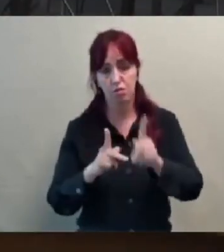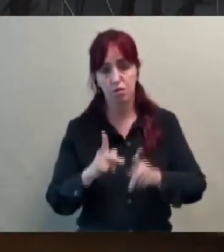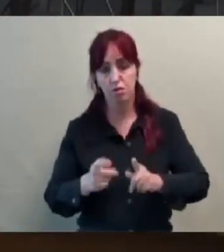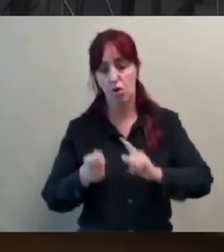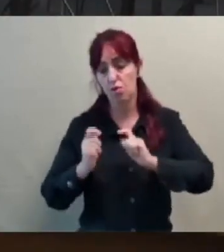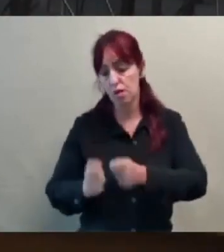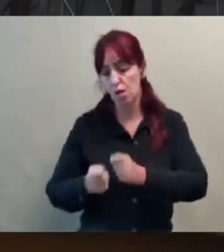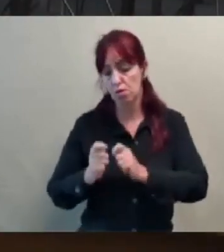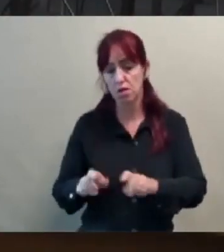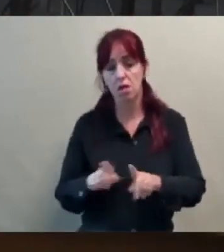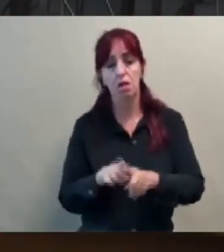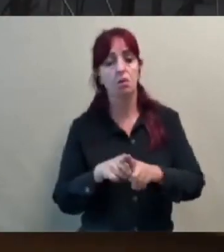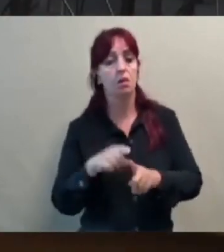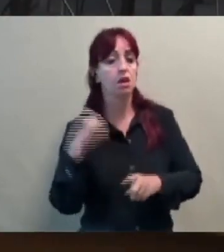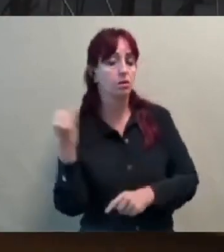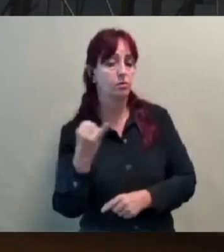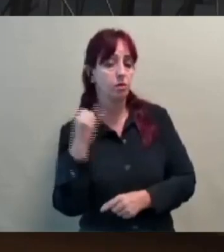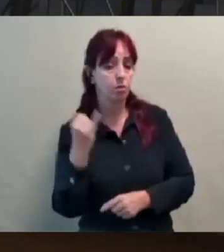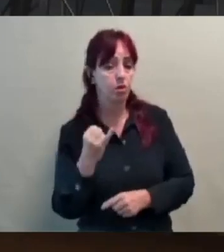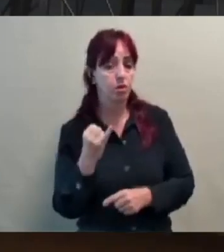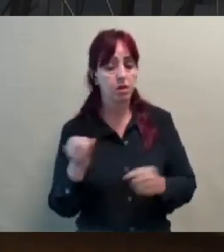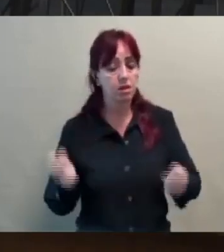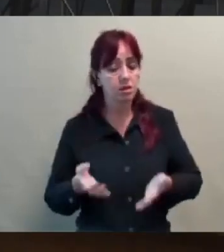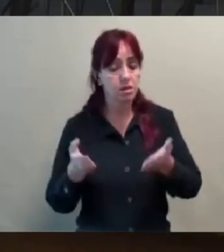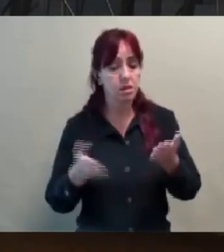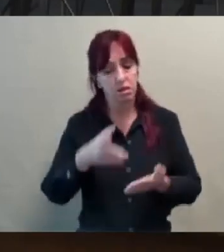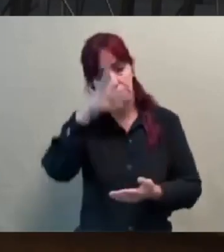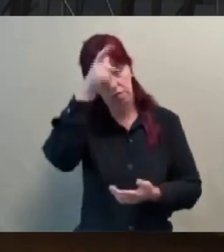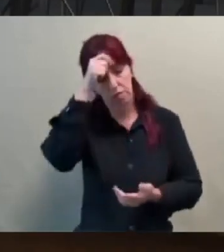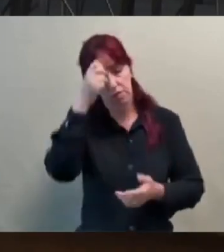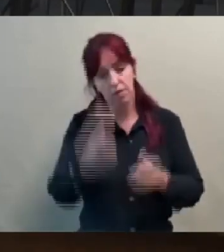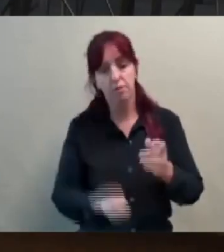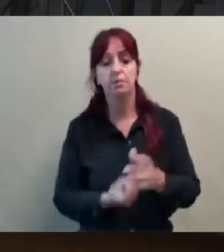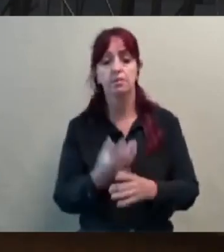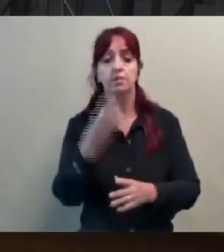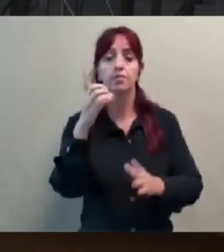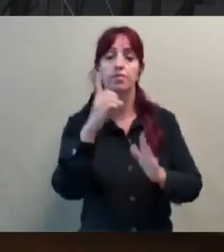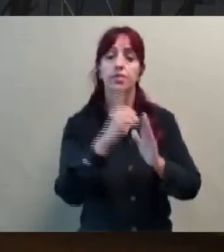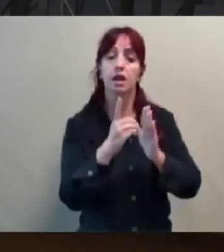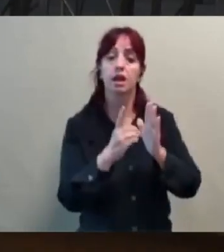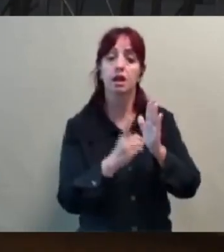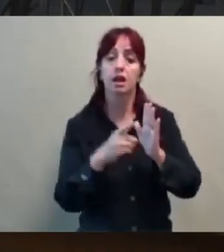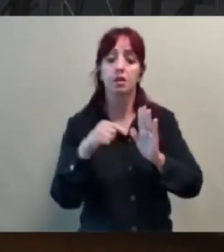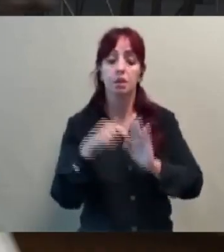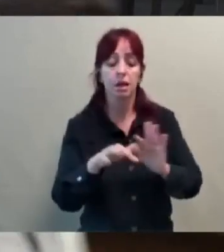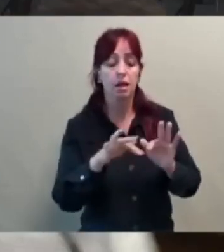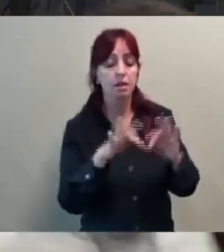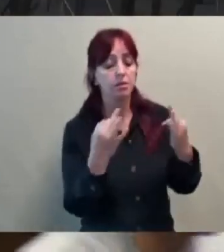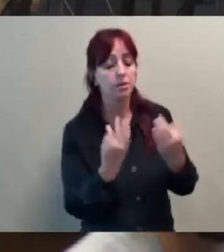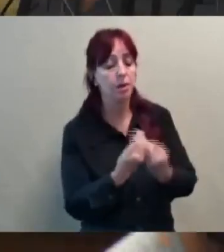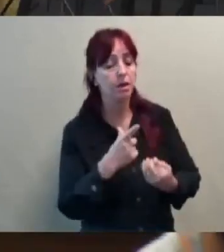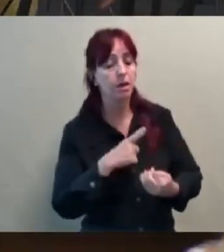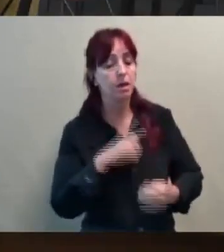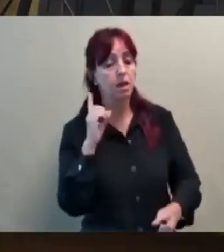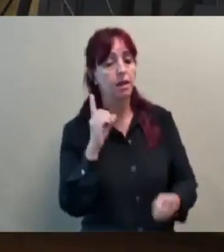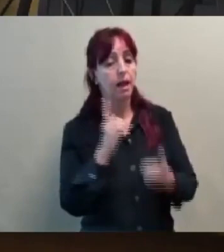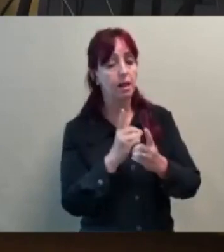uma iniciativa do prefeito de criar um decreto para que essas famílias tenham todo